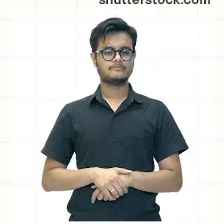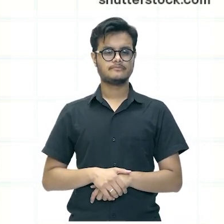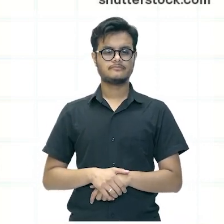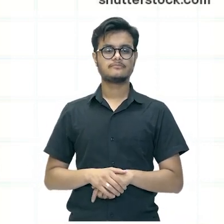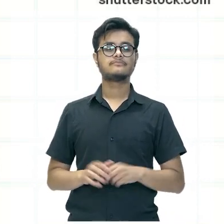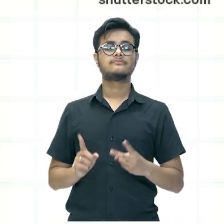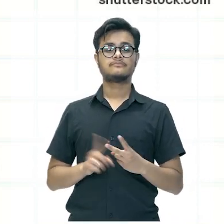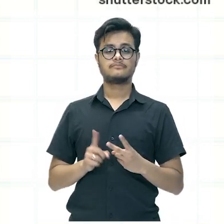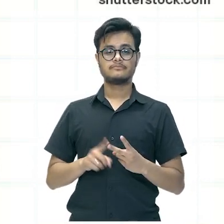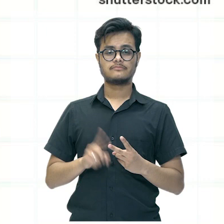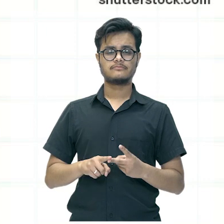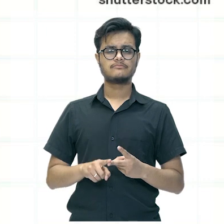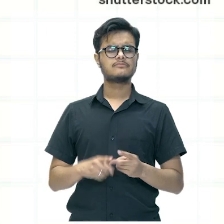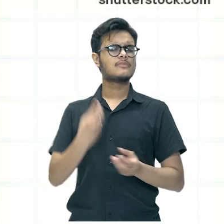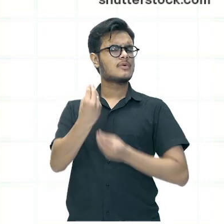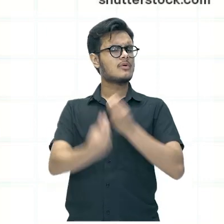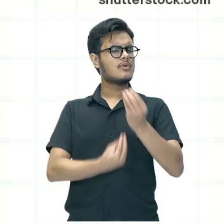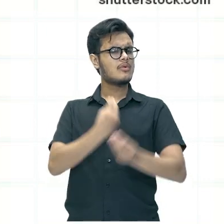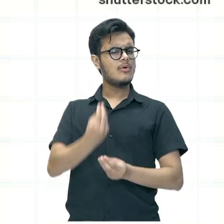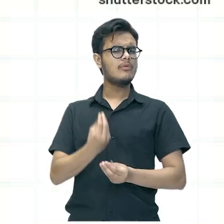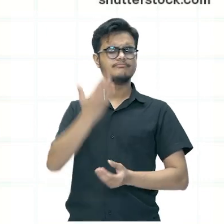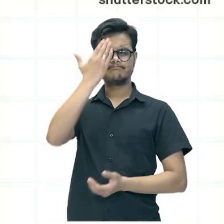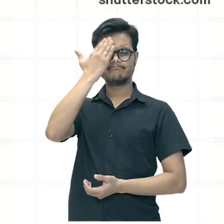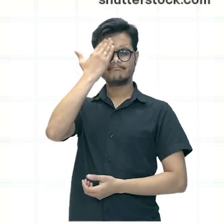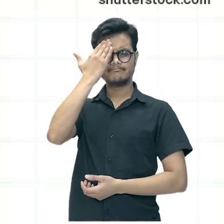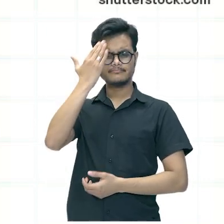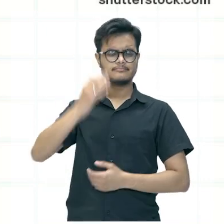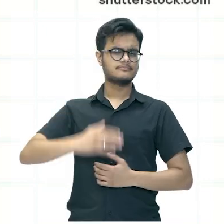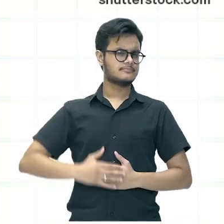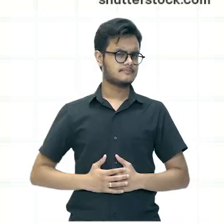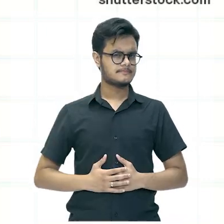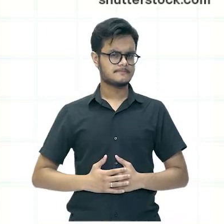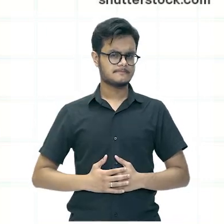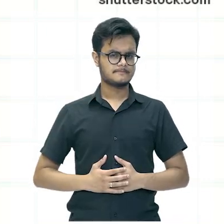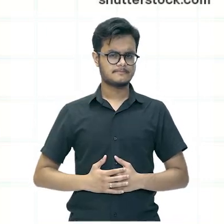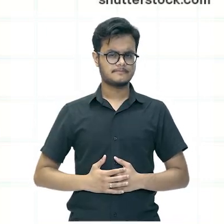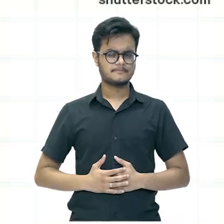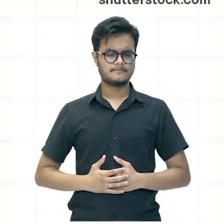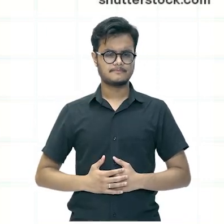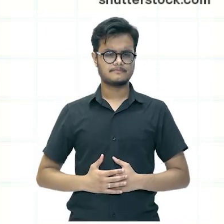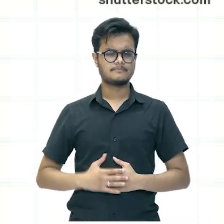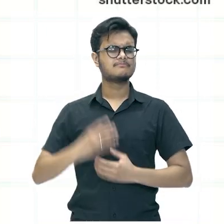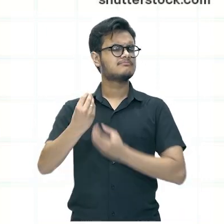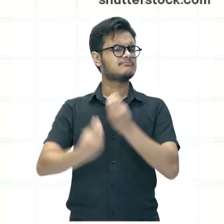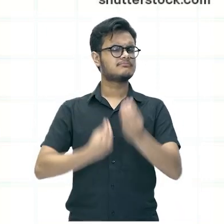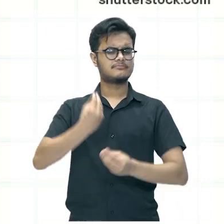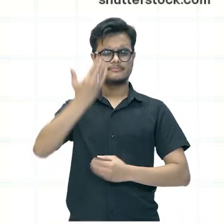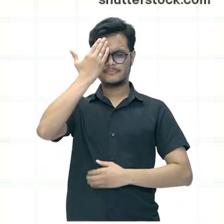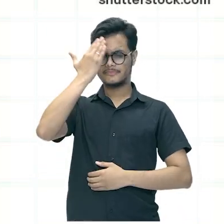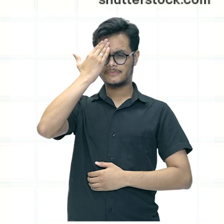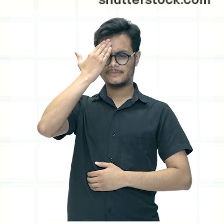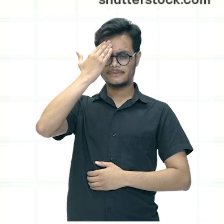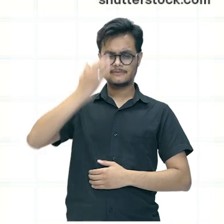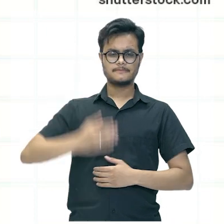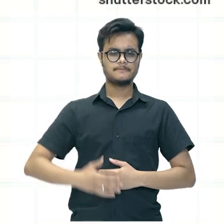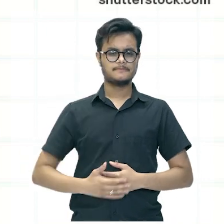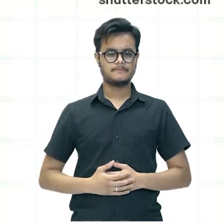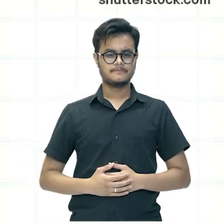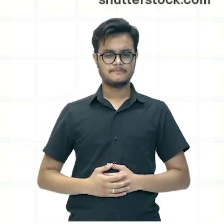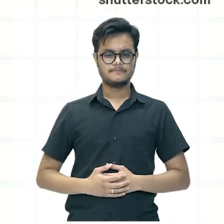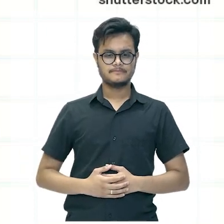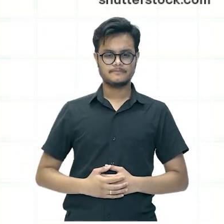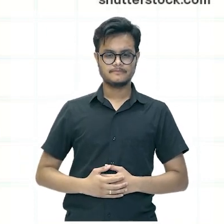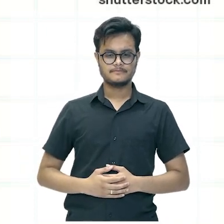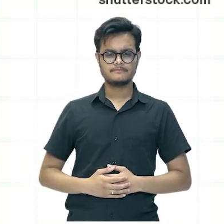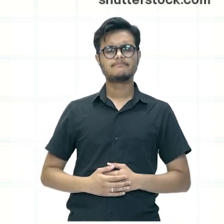na número 2, como chegou a esta conclusão? Como você chegou a essa conclusão? que